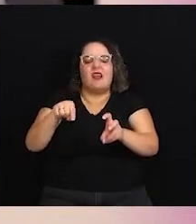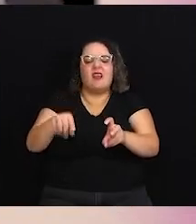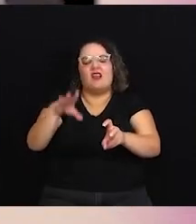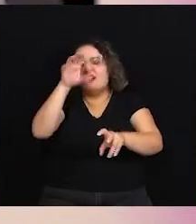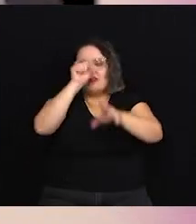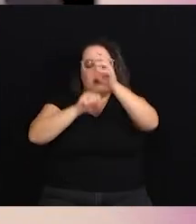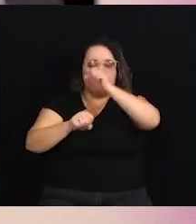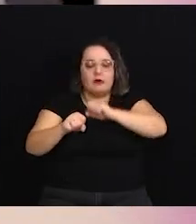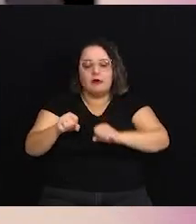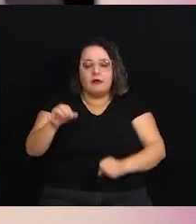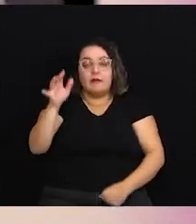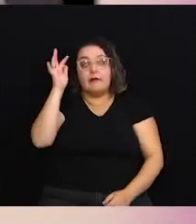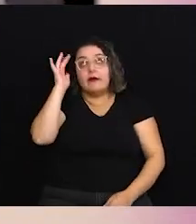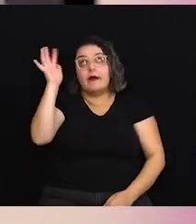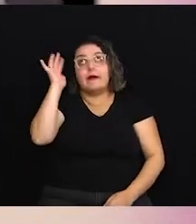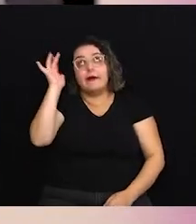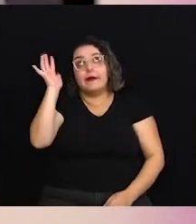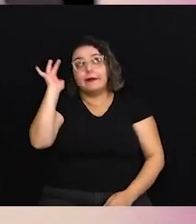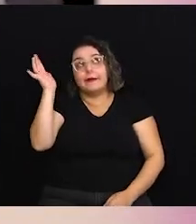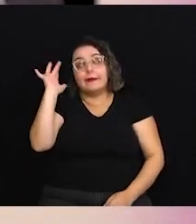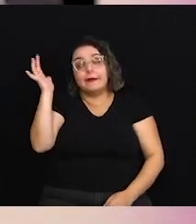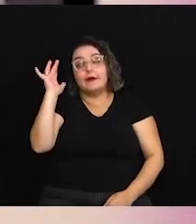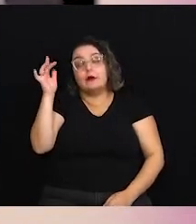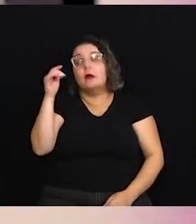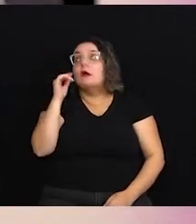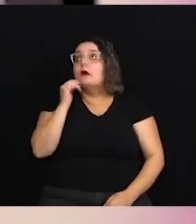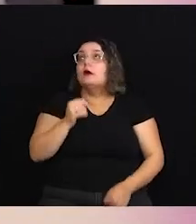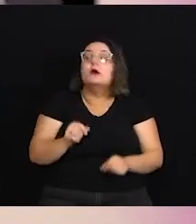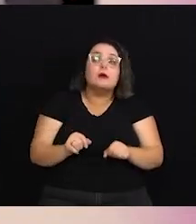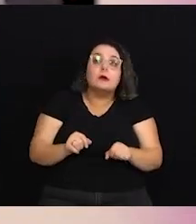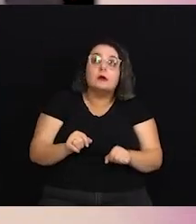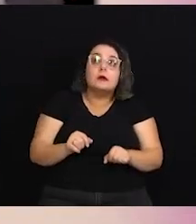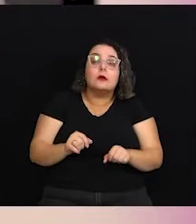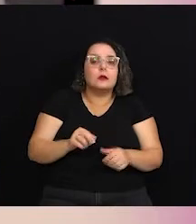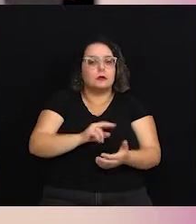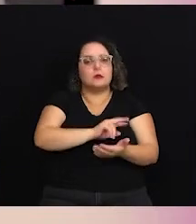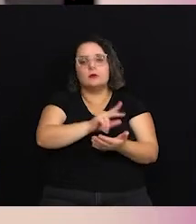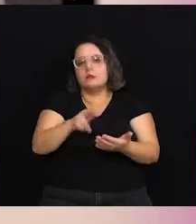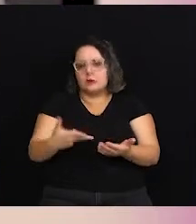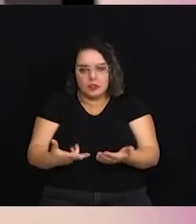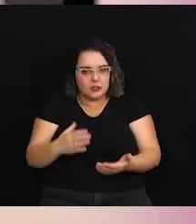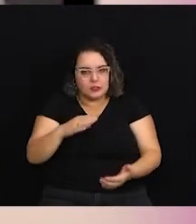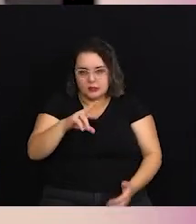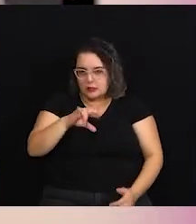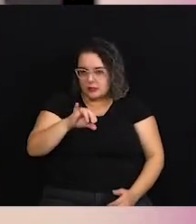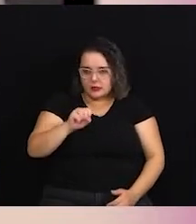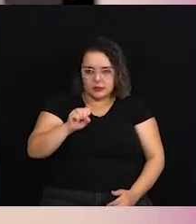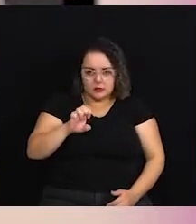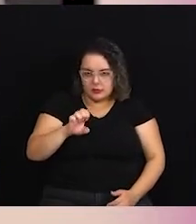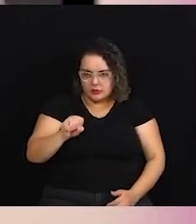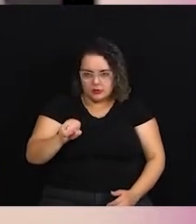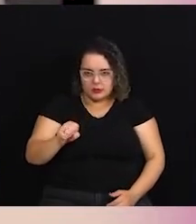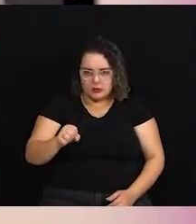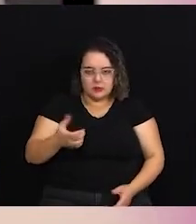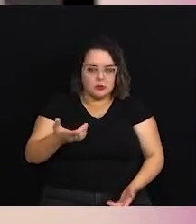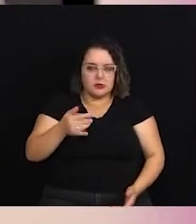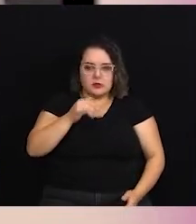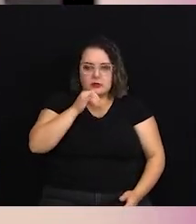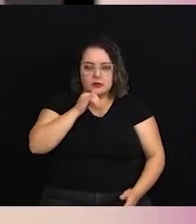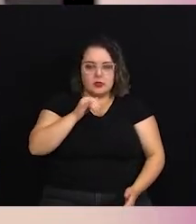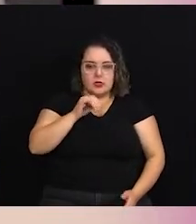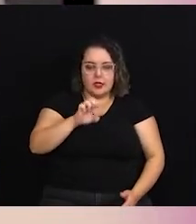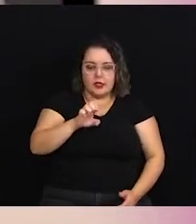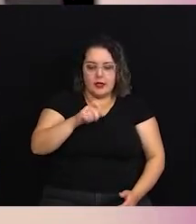criança que vive no mundo da lua é conta de fato tá tendo várias dessas crises é tendo um tipo de epilepsia